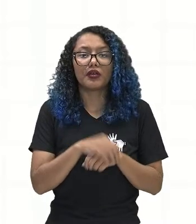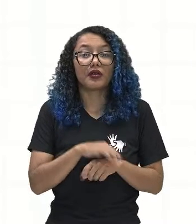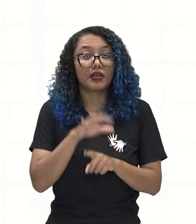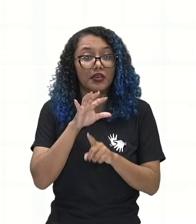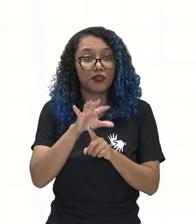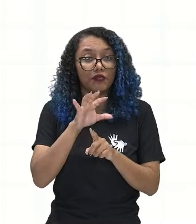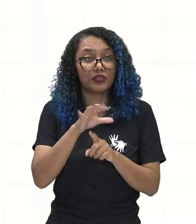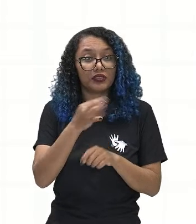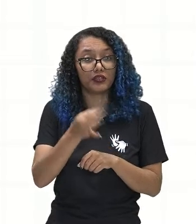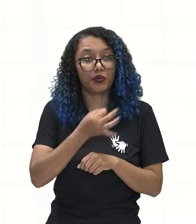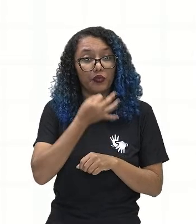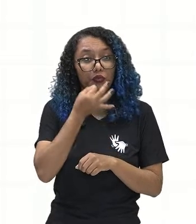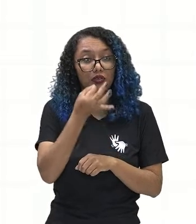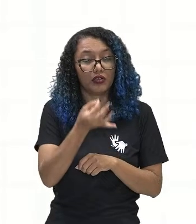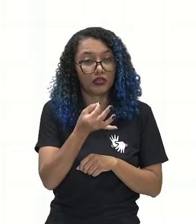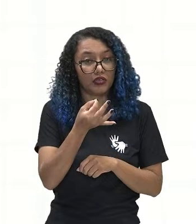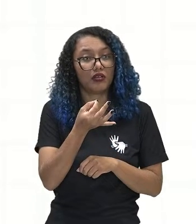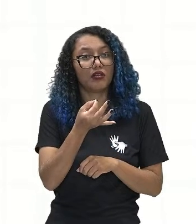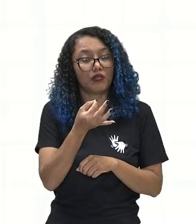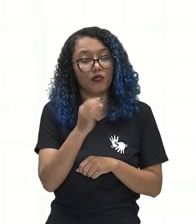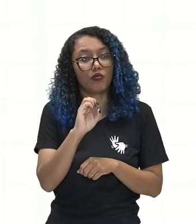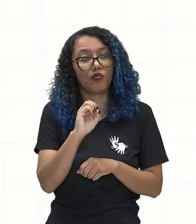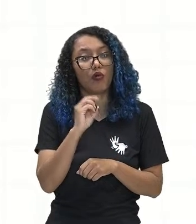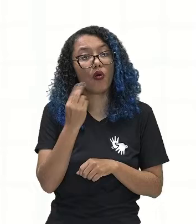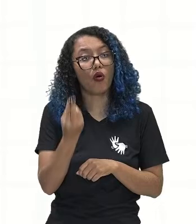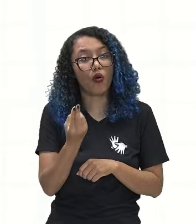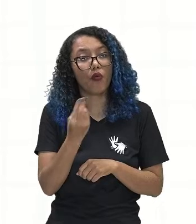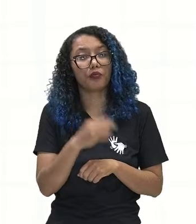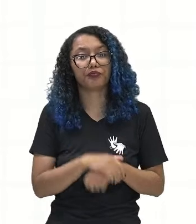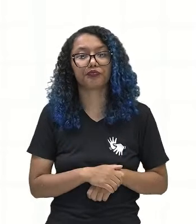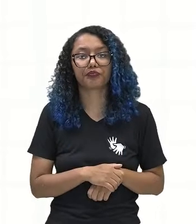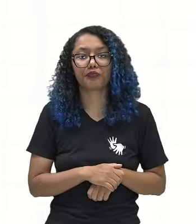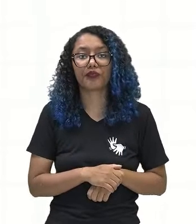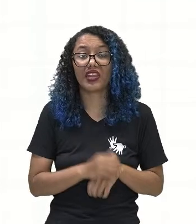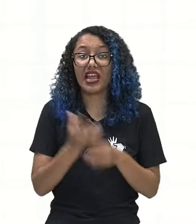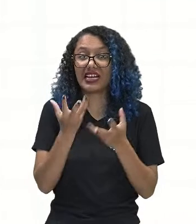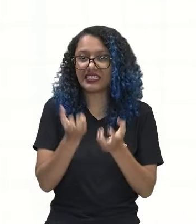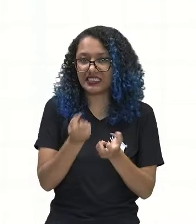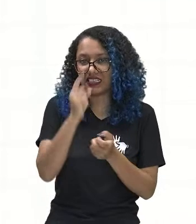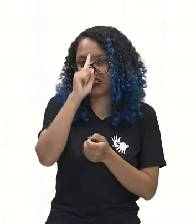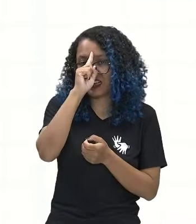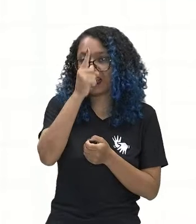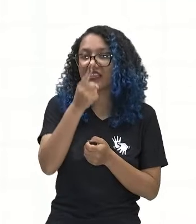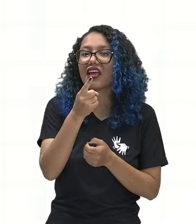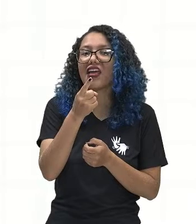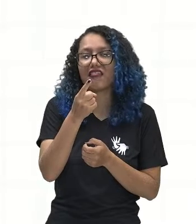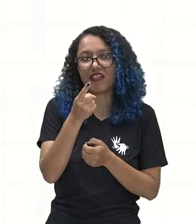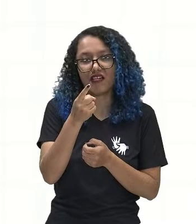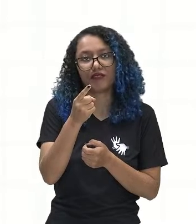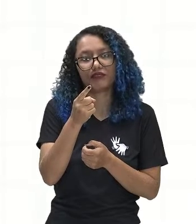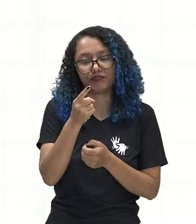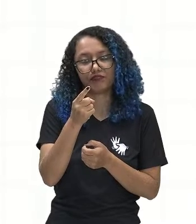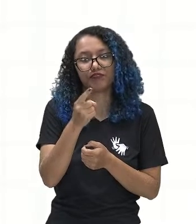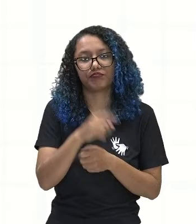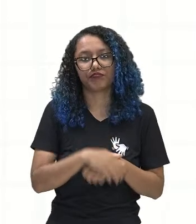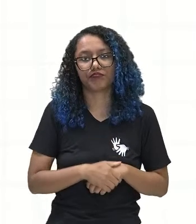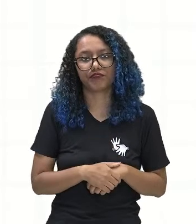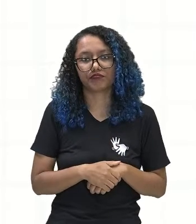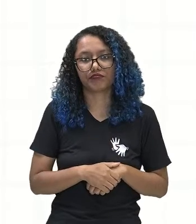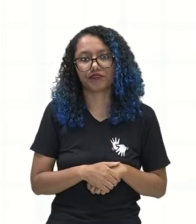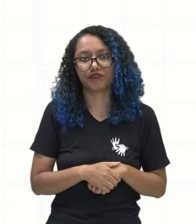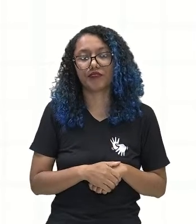as opiniões, né? A opinião ou obter a adesão para uma ideia que pode